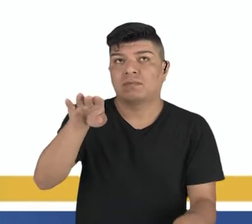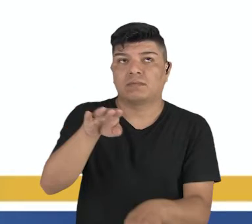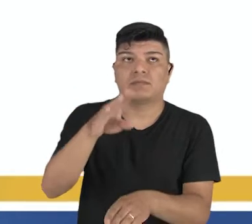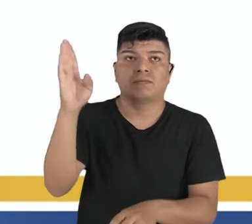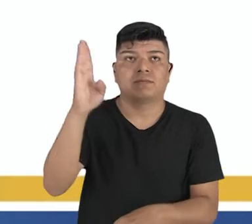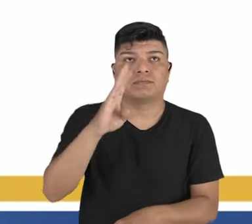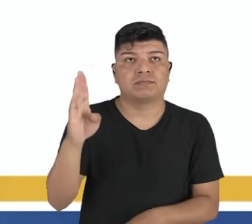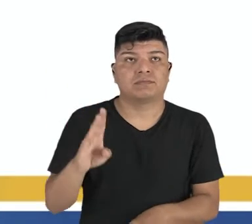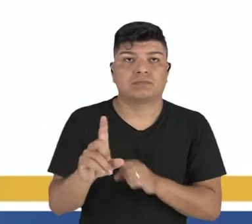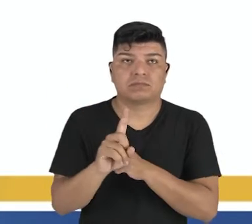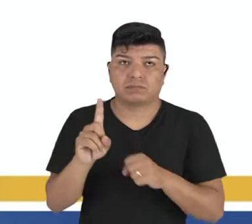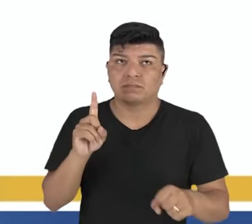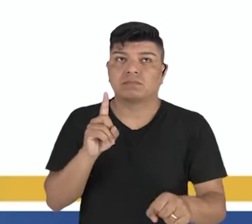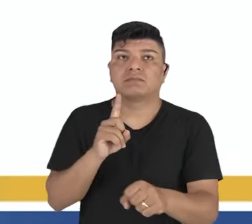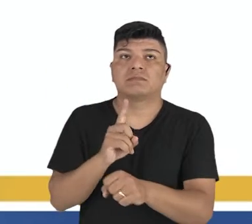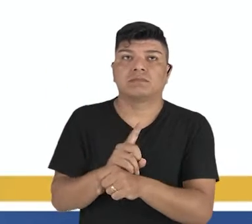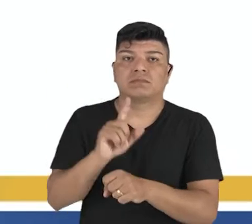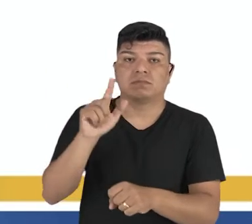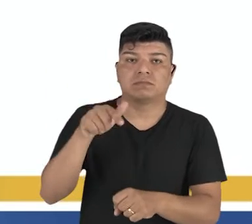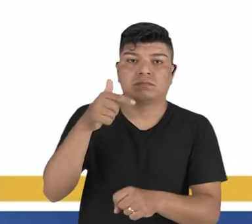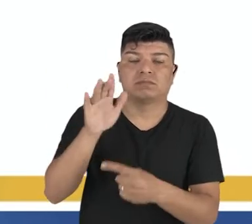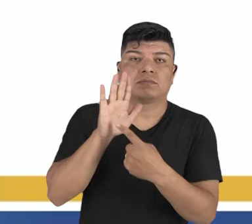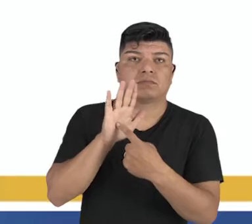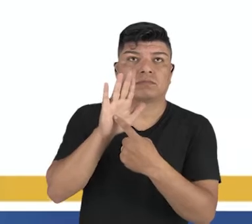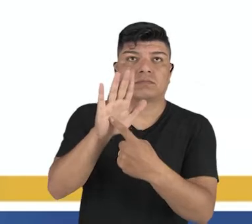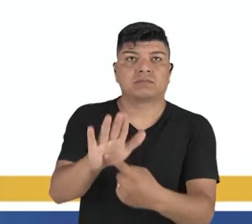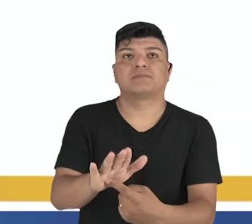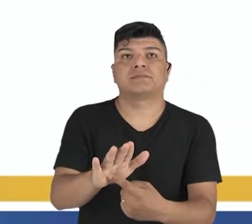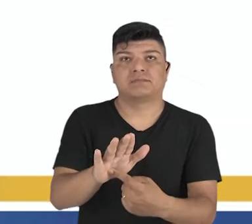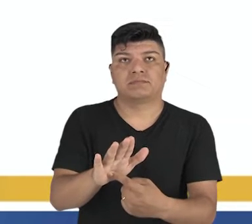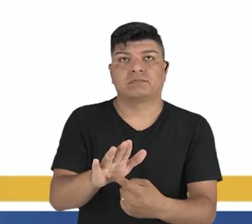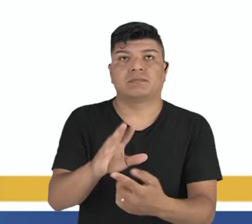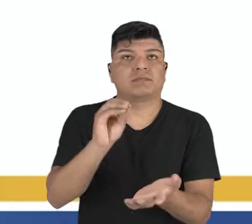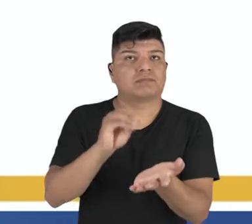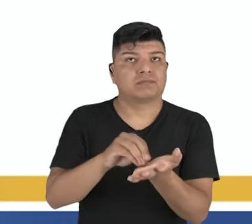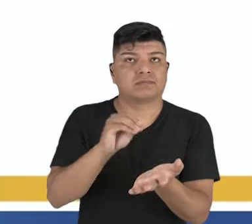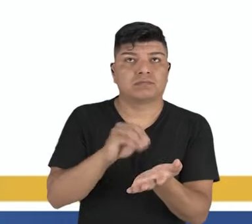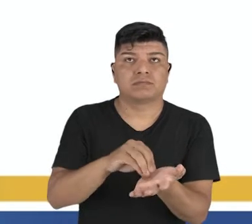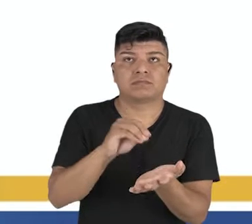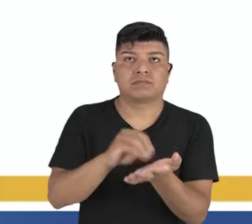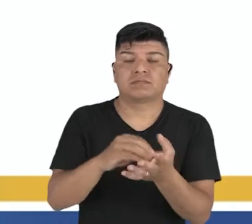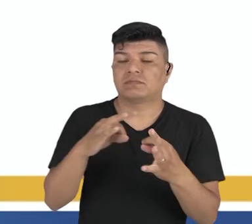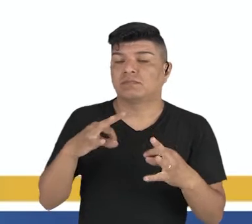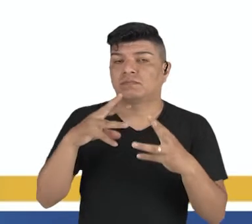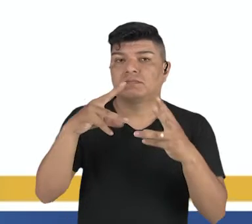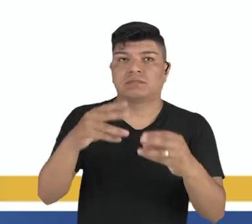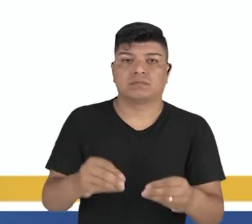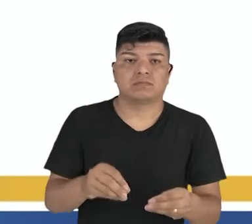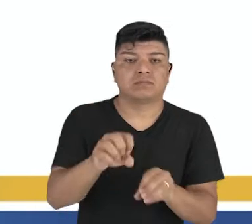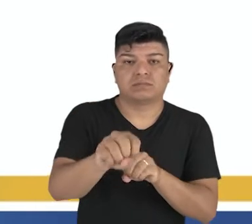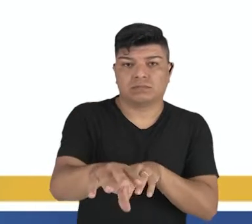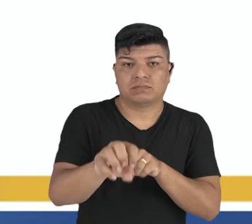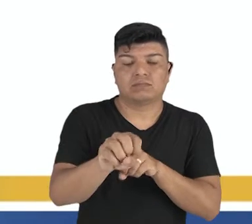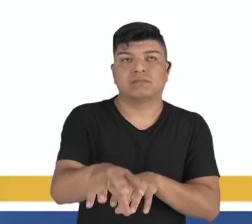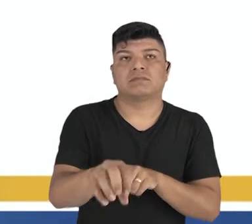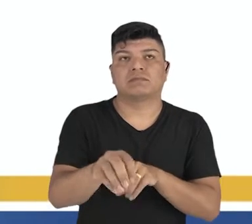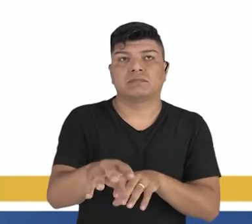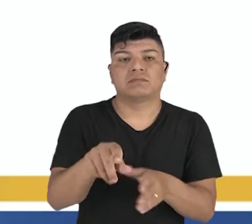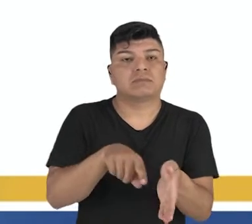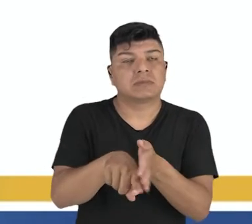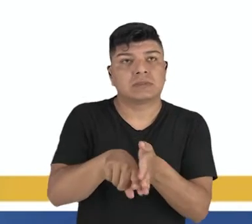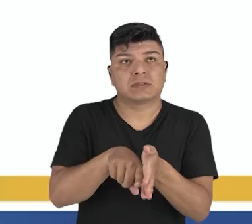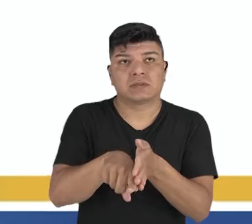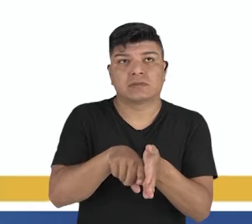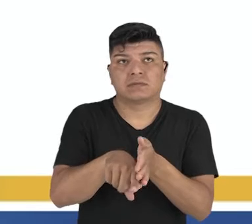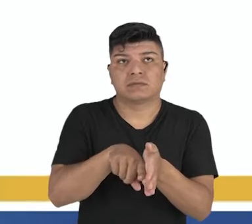e trouxe à tona outra questão, a enorme defasagem em todos os níveis de educação. Uma